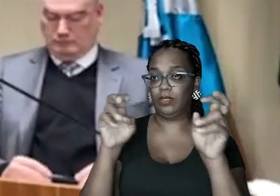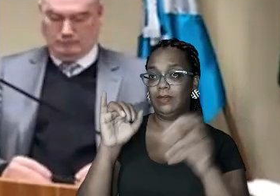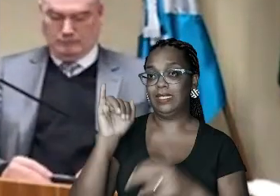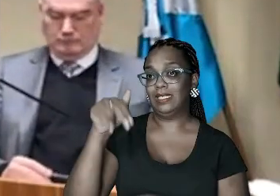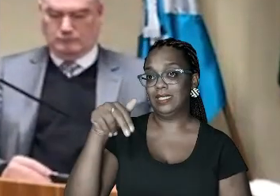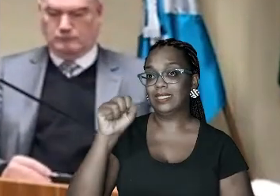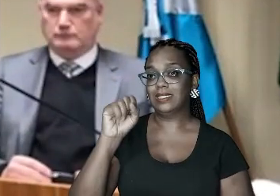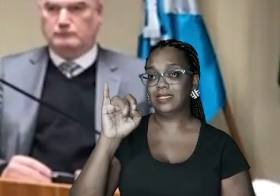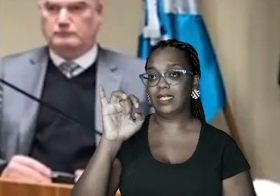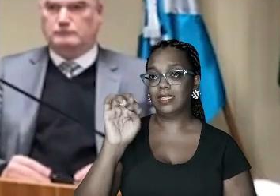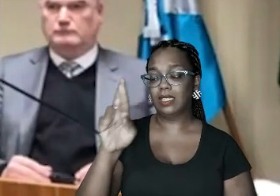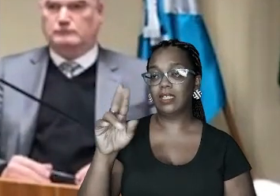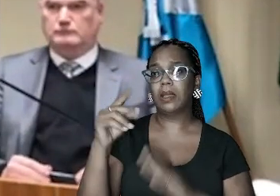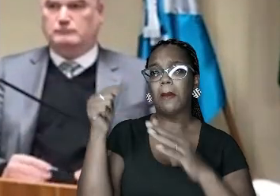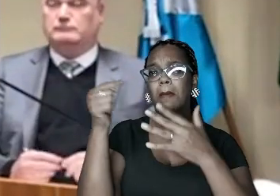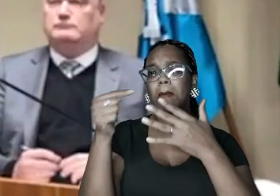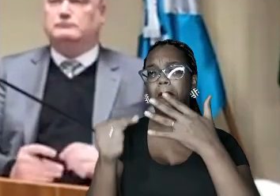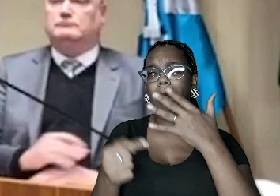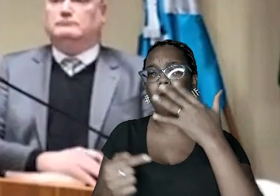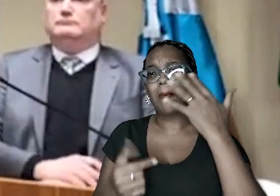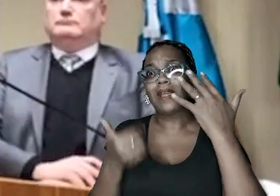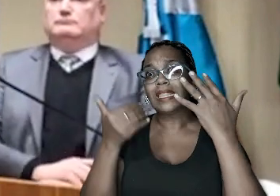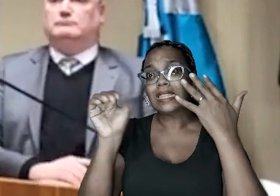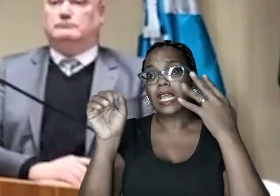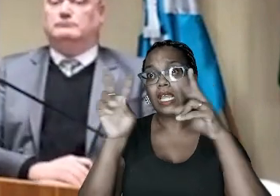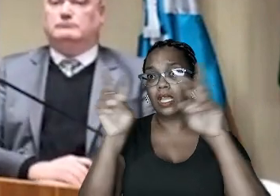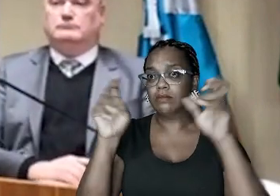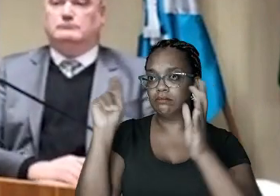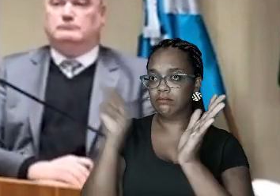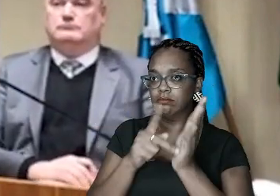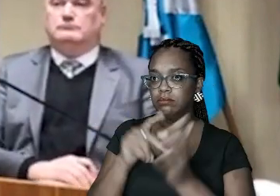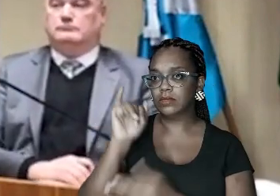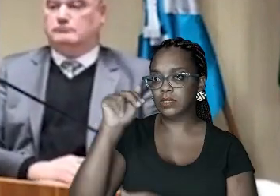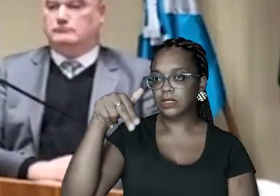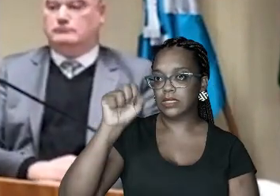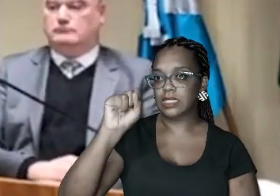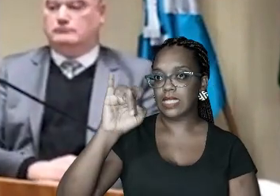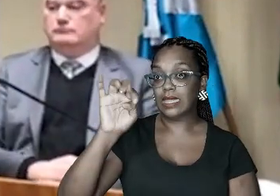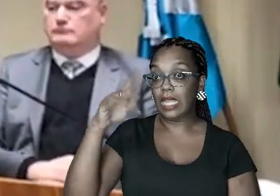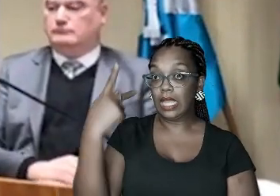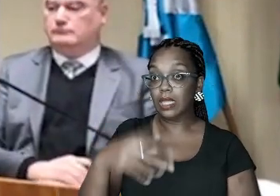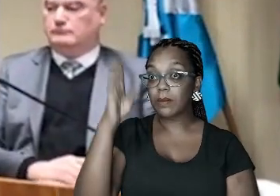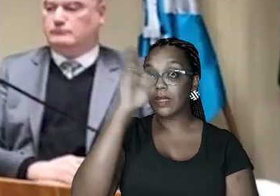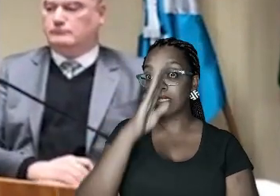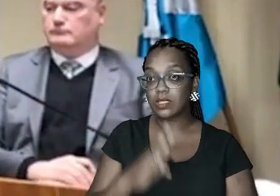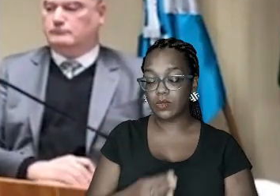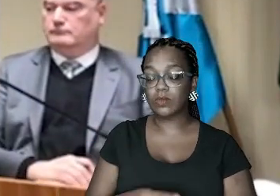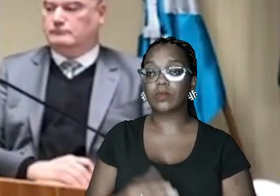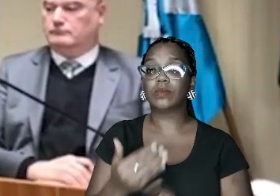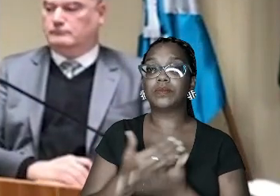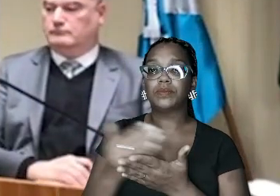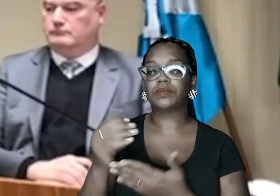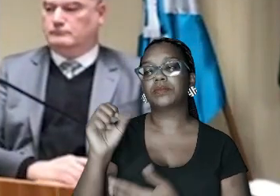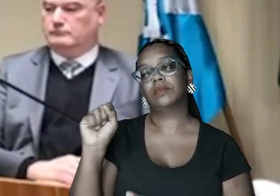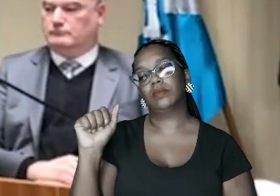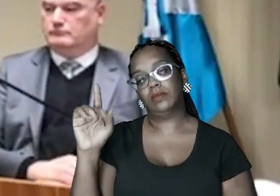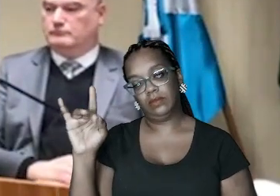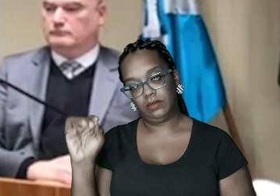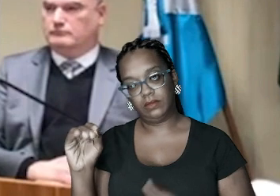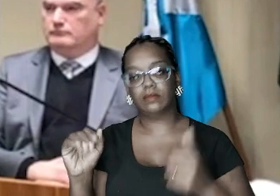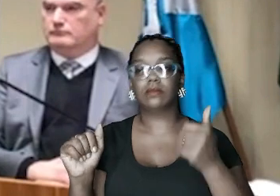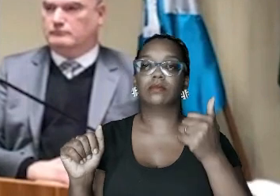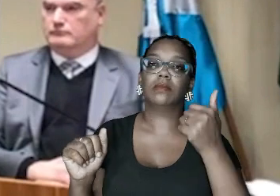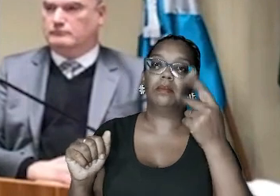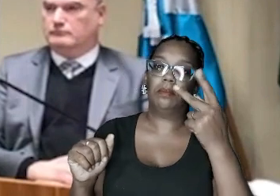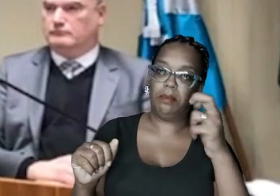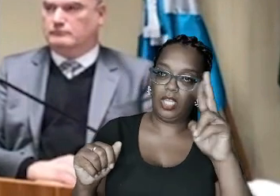10 casos Ele estudou 10 casos reais né de ensaio da frente no Brasil começando pela Sadia Perdigão em que houve uma condenação e ele começa